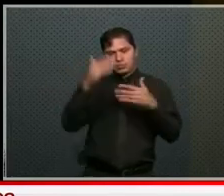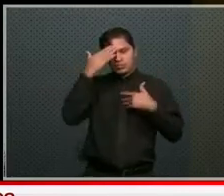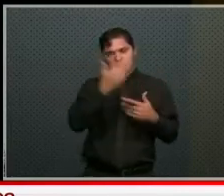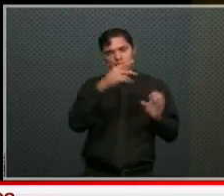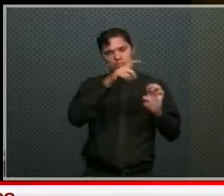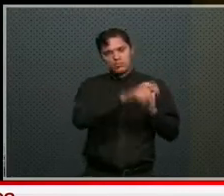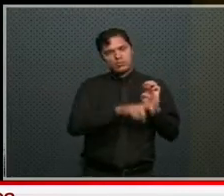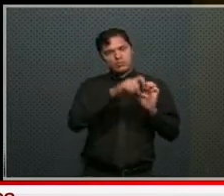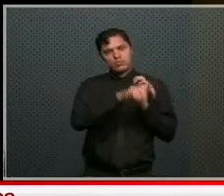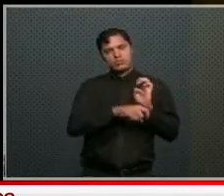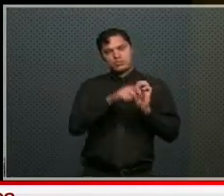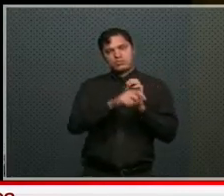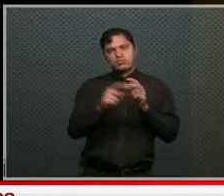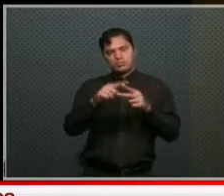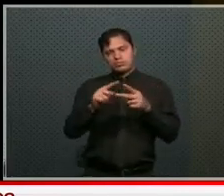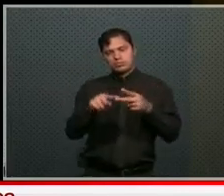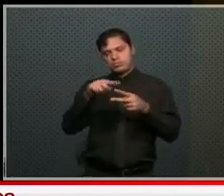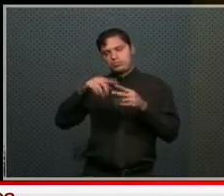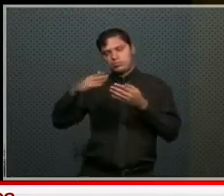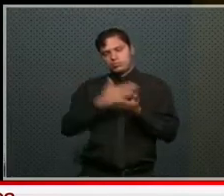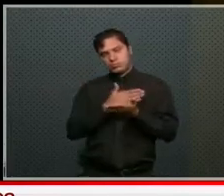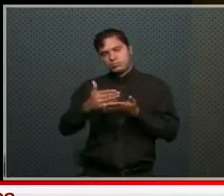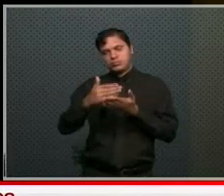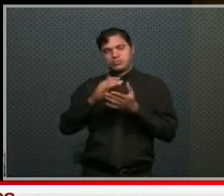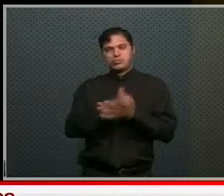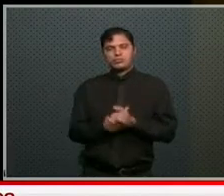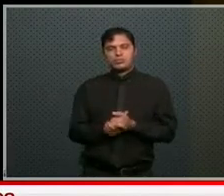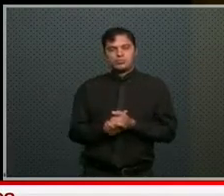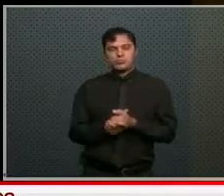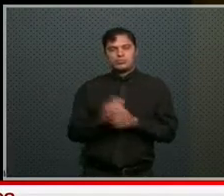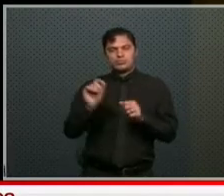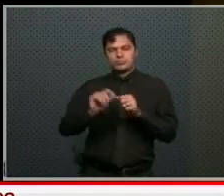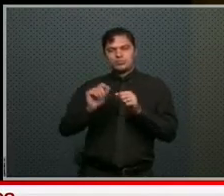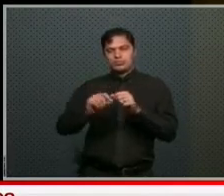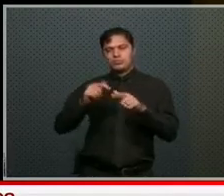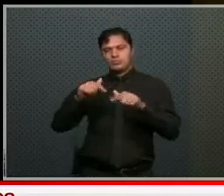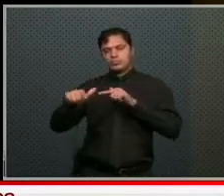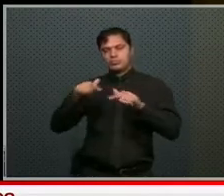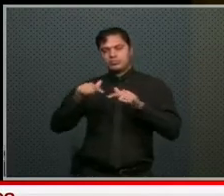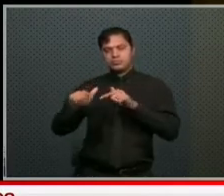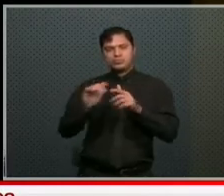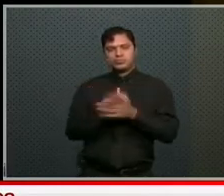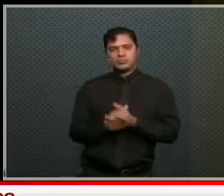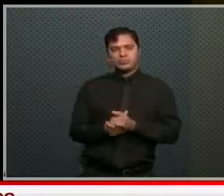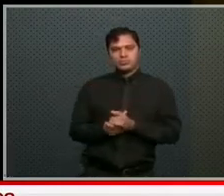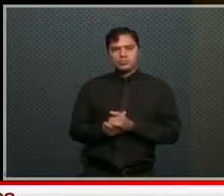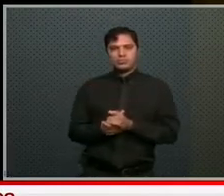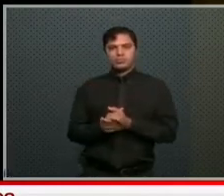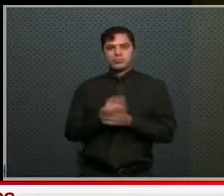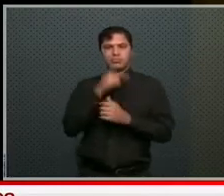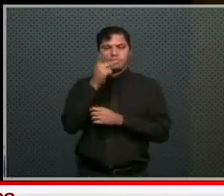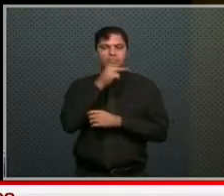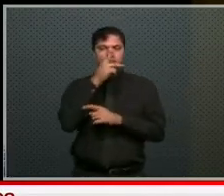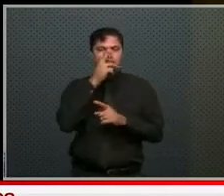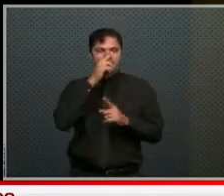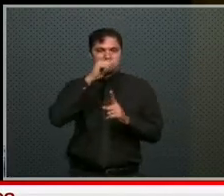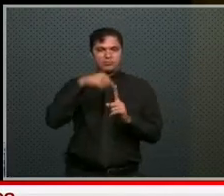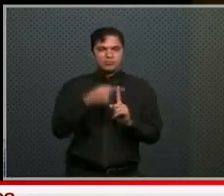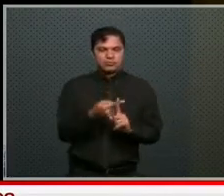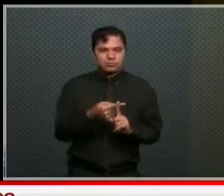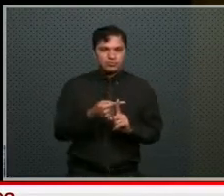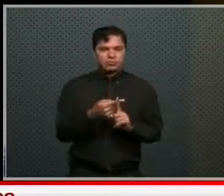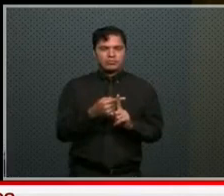ao Paulo né Eliseu Alves que começaram fazer esse trabalho e vou dizer mais